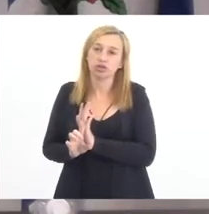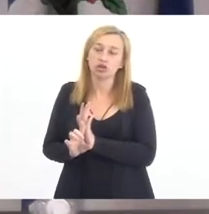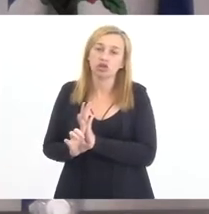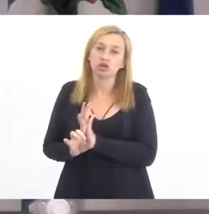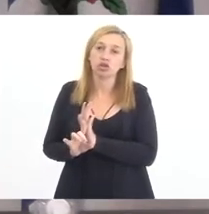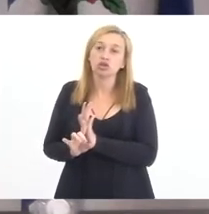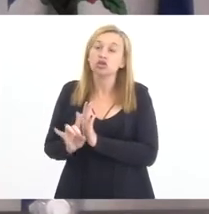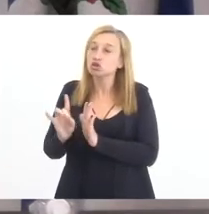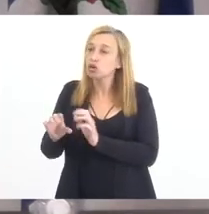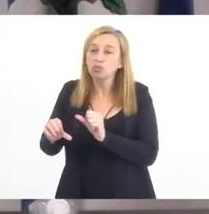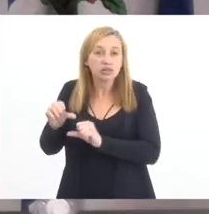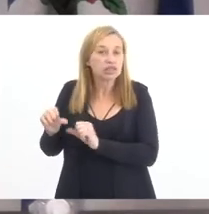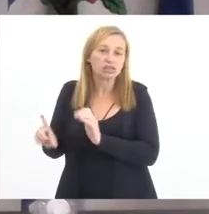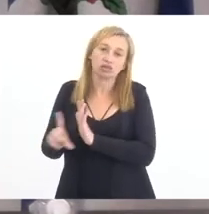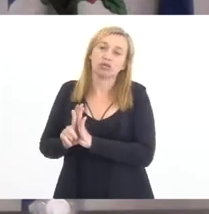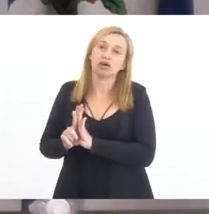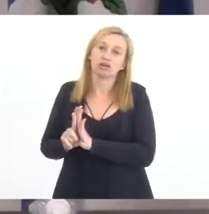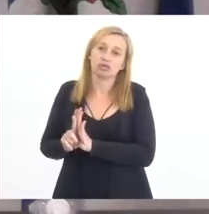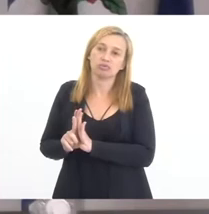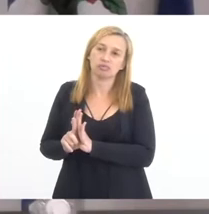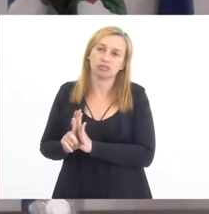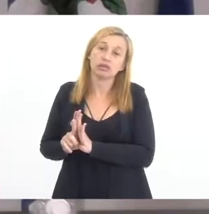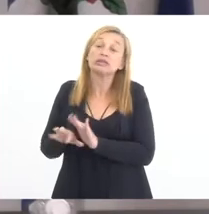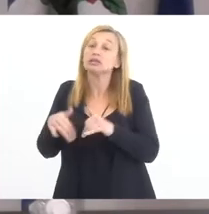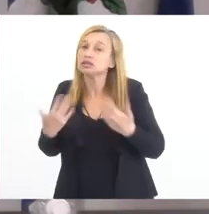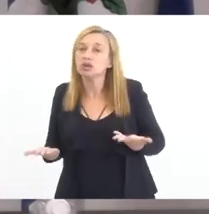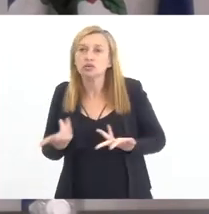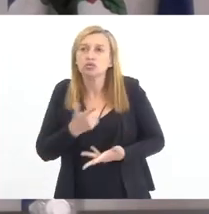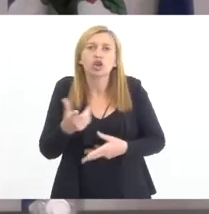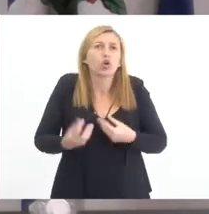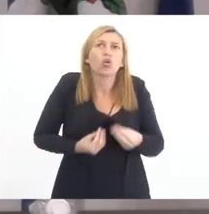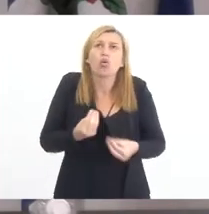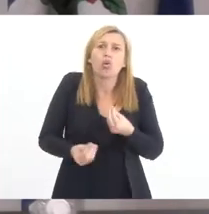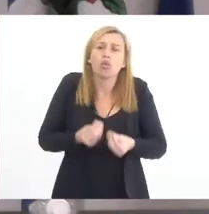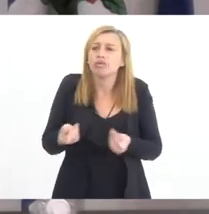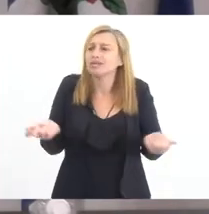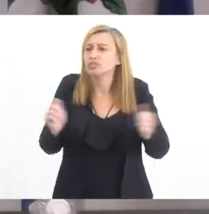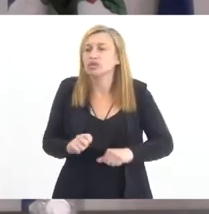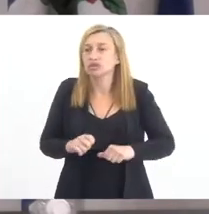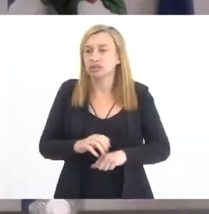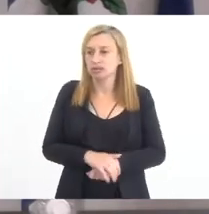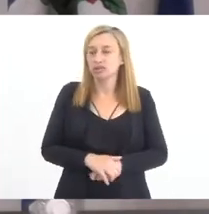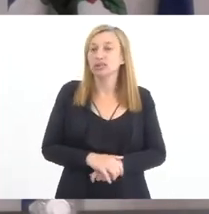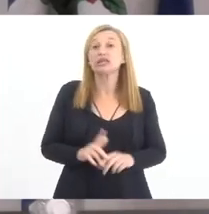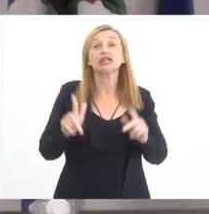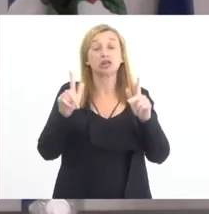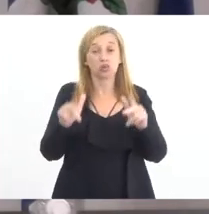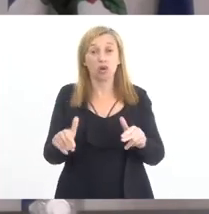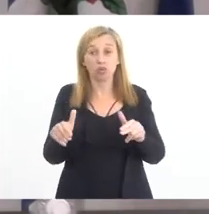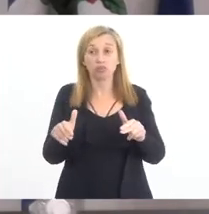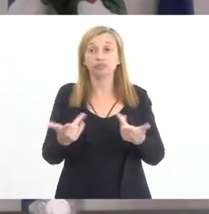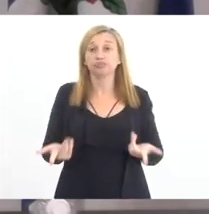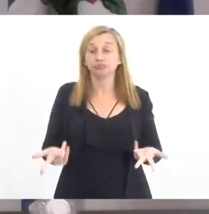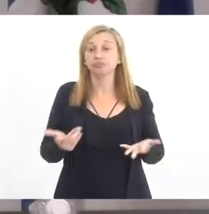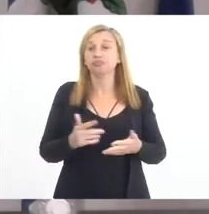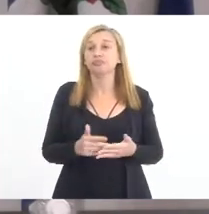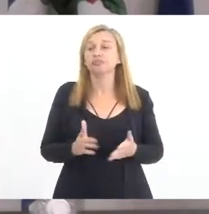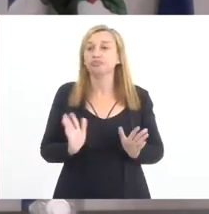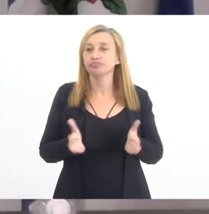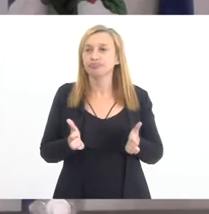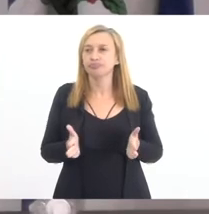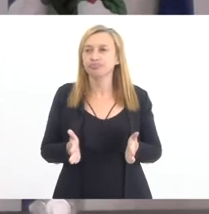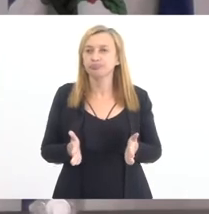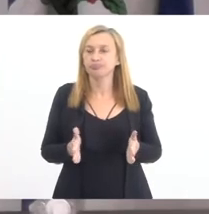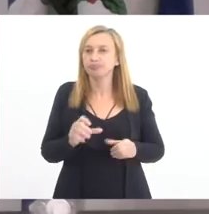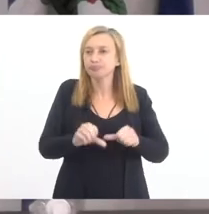Só com mudança de lei. Então, não tem como essa possibilidade. Da mesma forma, agora,